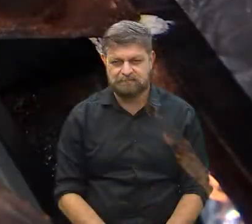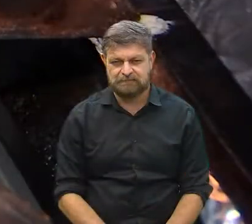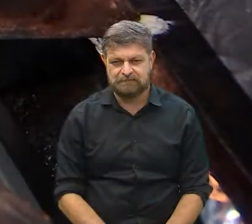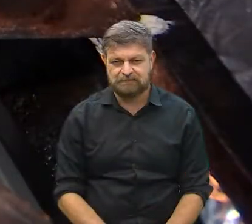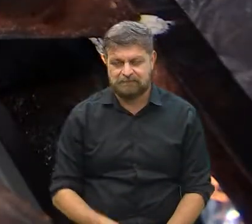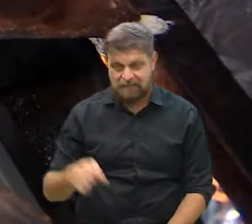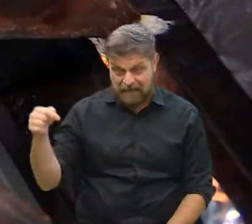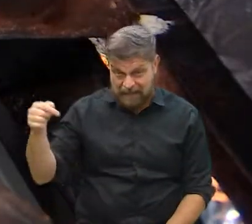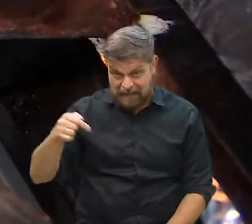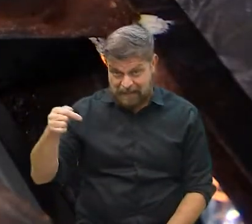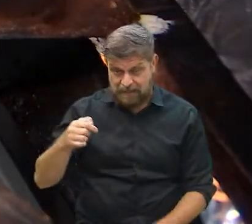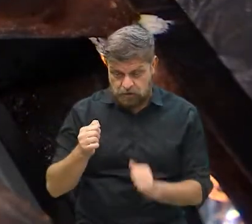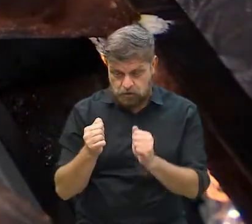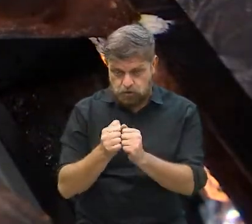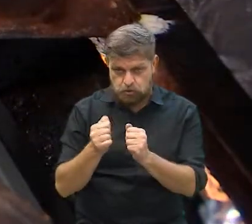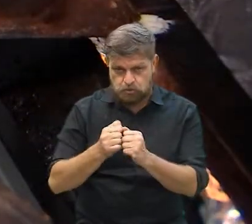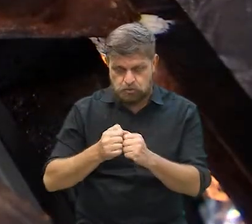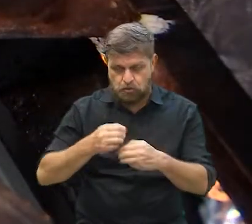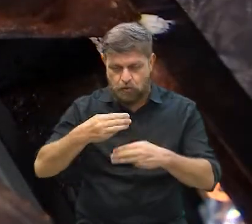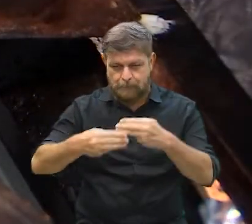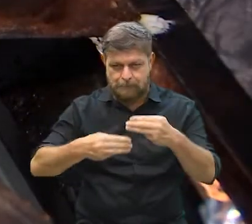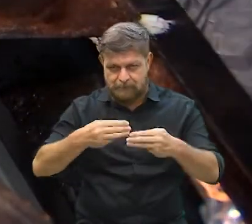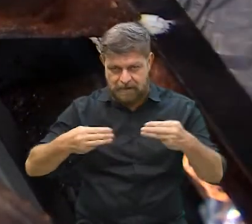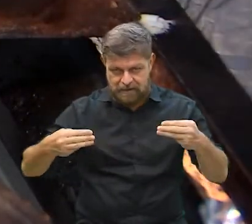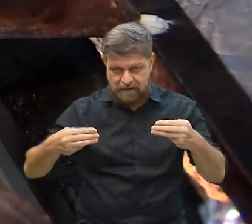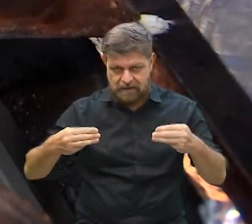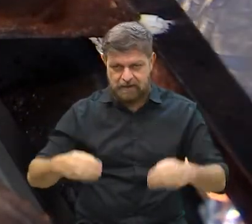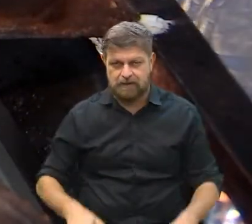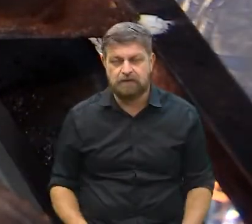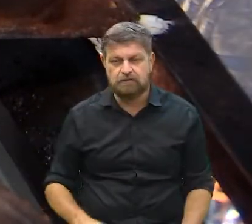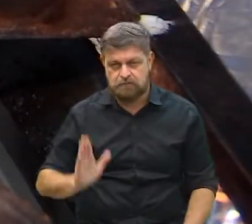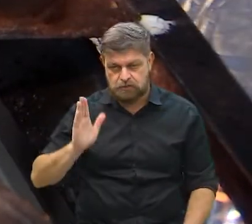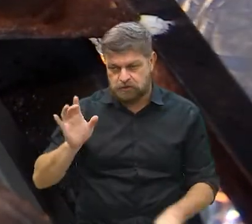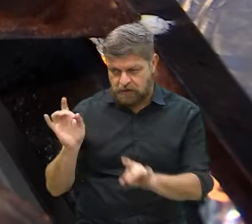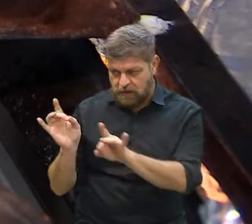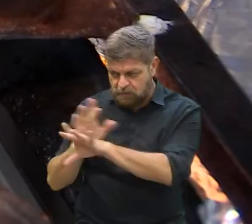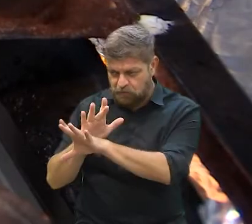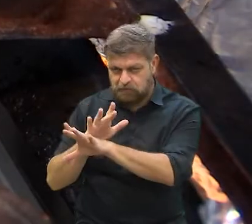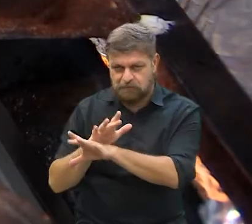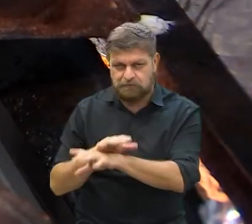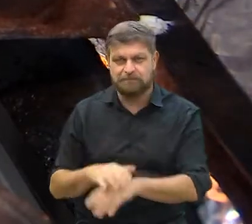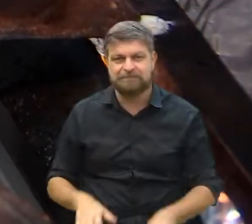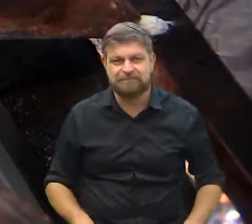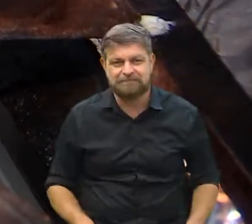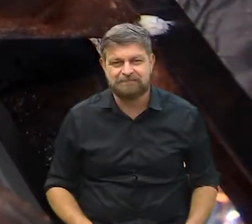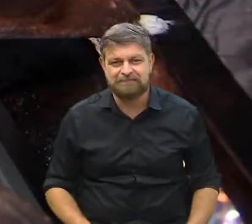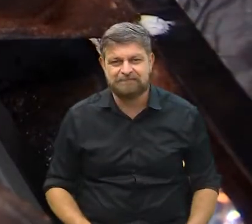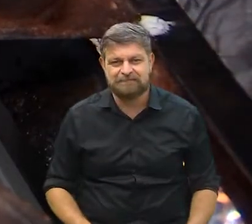Nesta mesma panela, você vai colocar o macarrão escorrido.